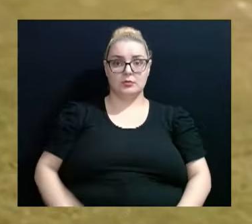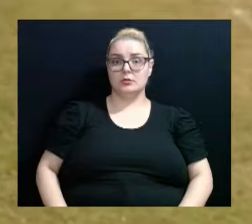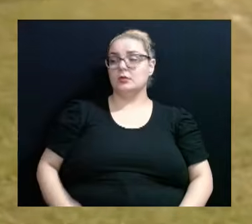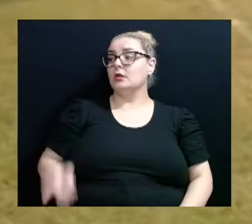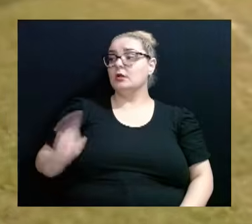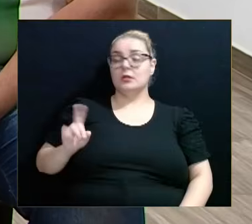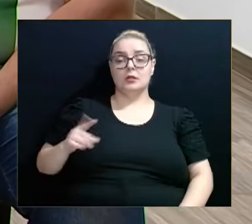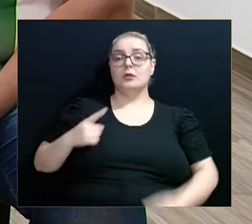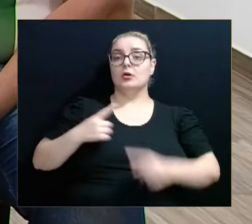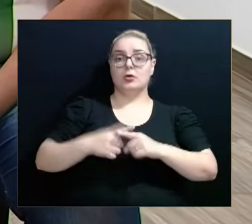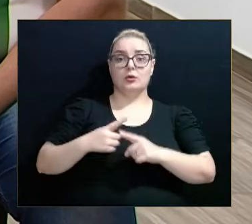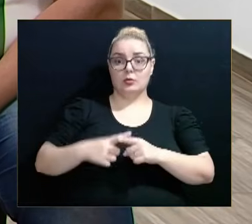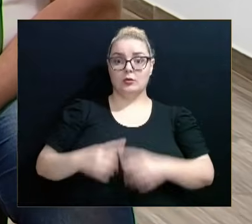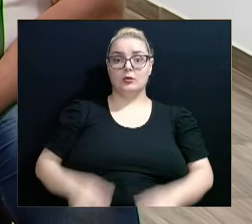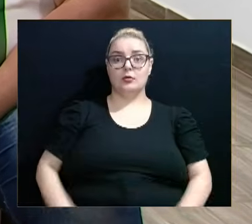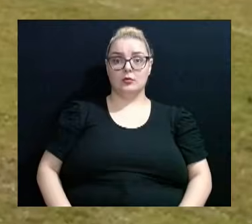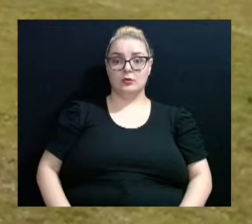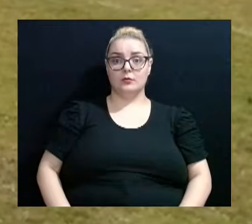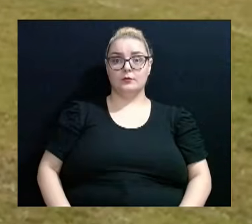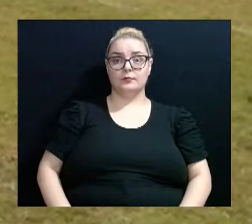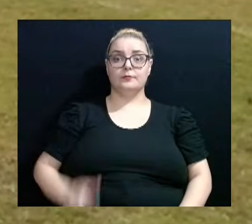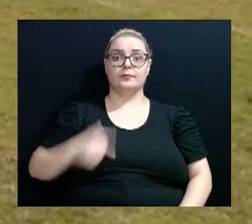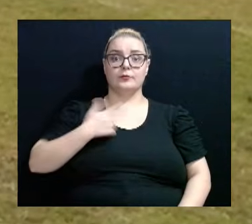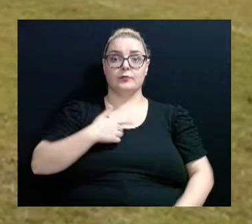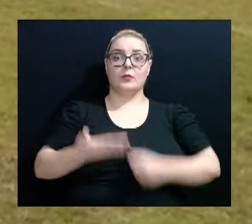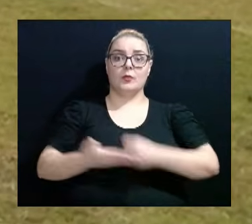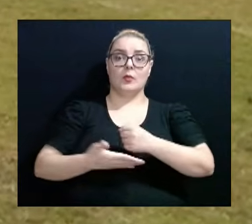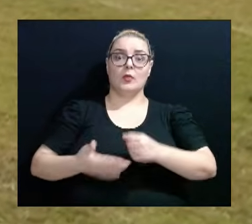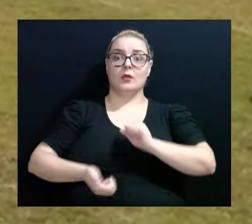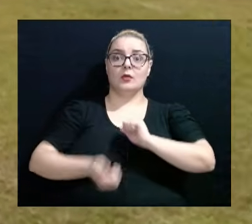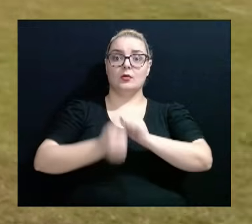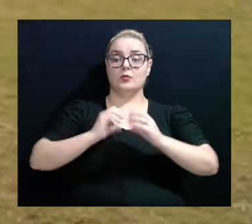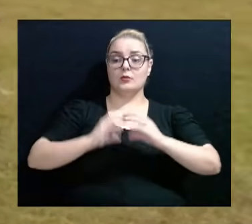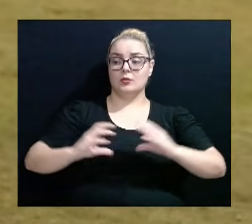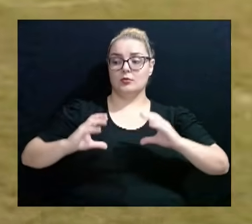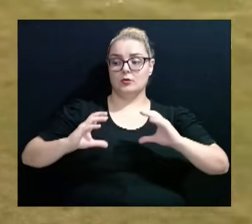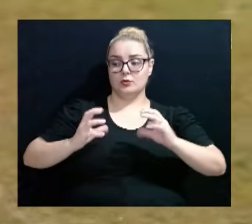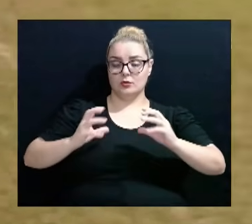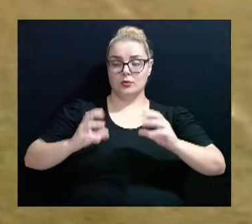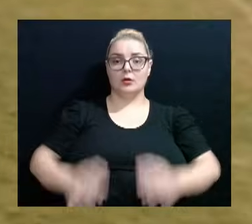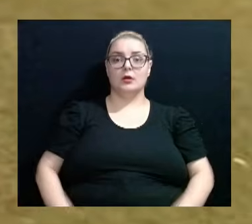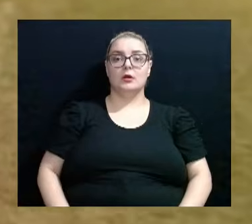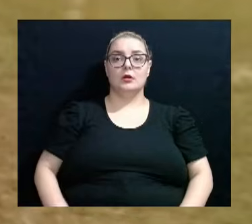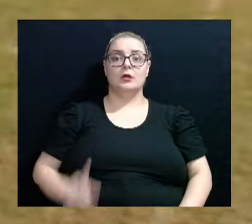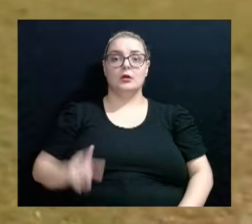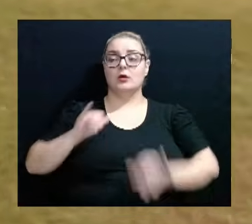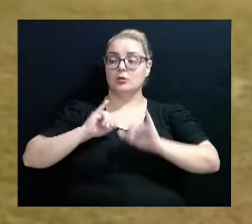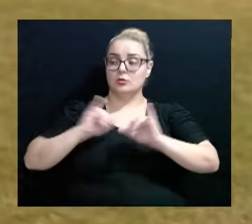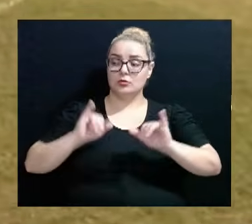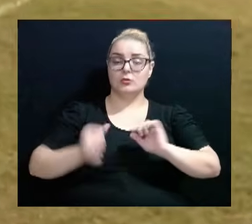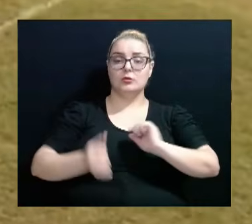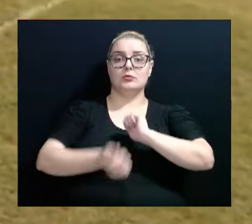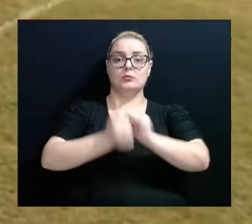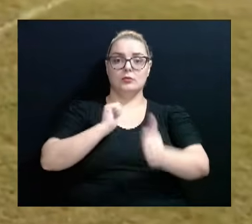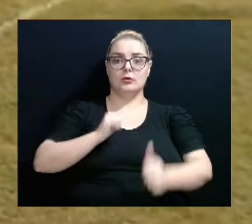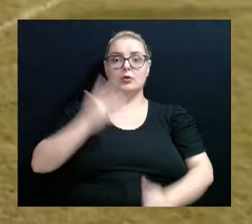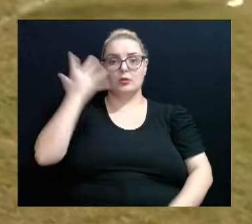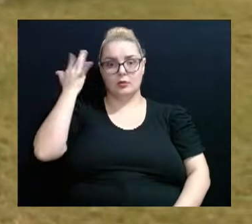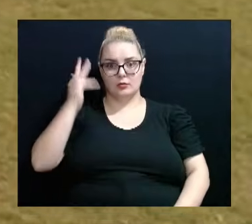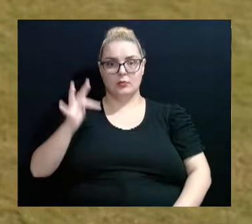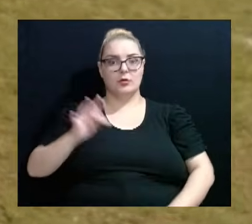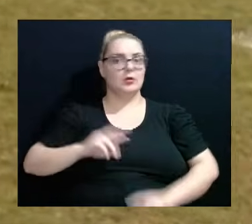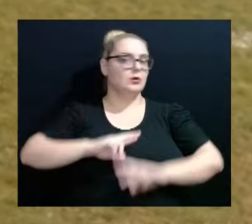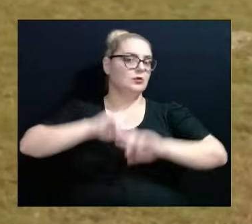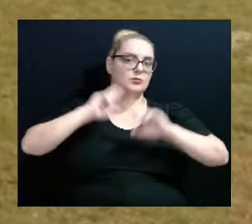acontece com a modalidade de vocês? Não, porque a nossa premissa aqui do futebol americano é